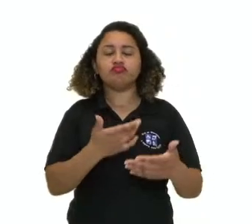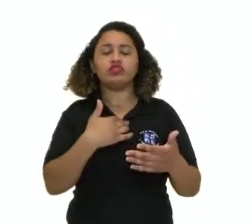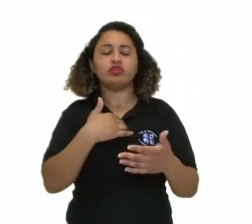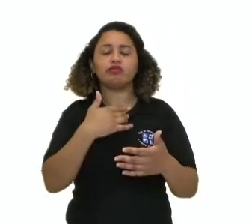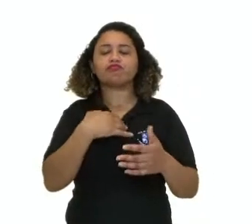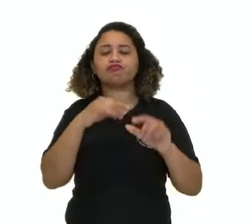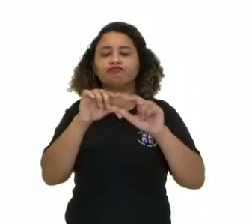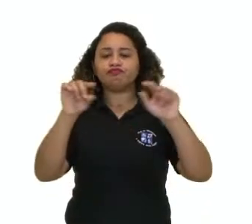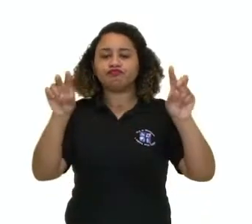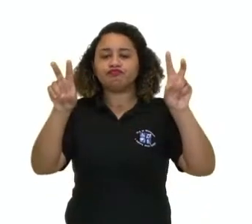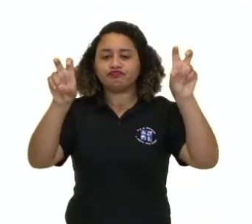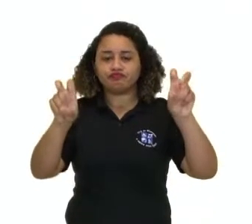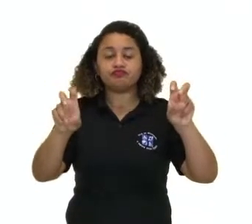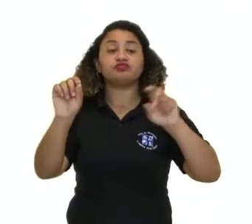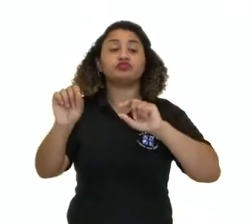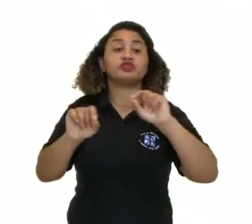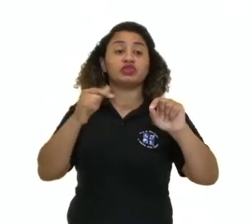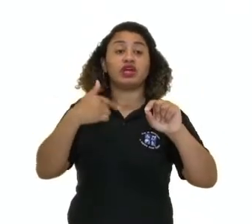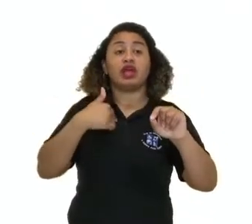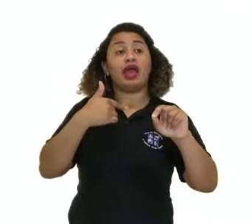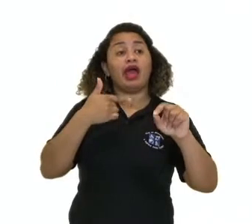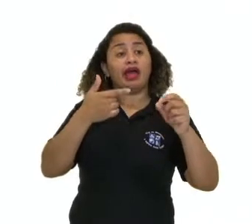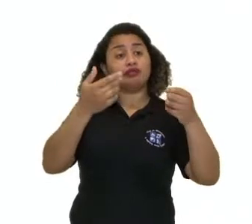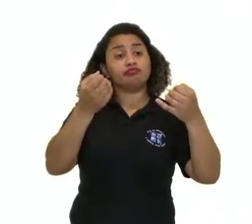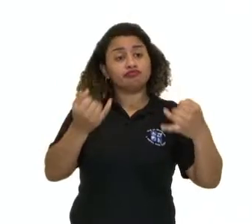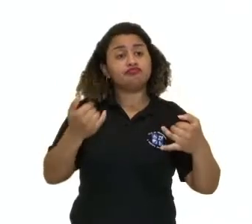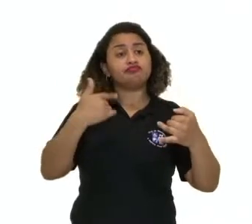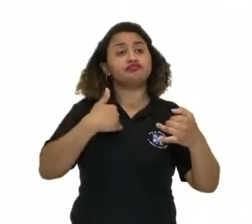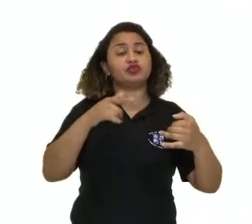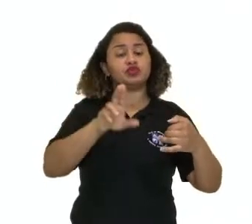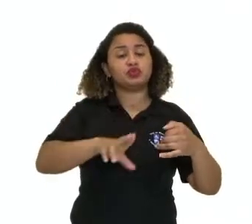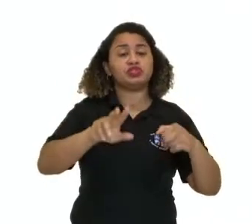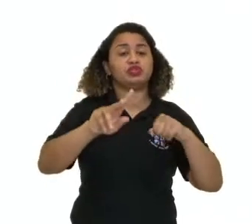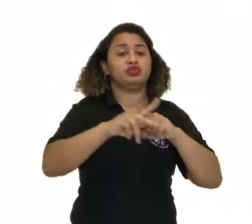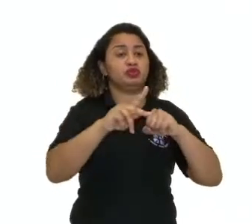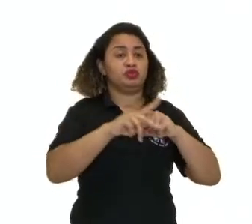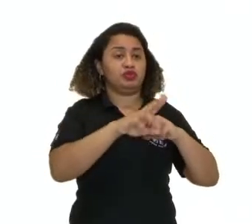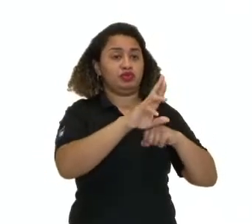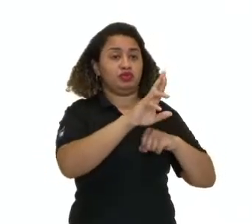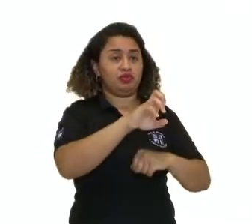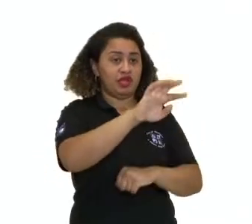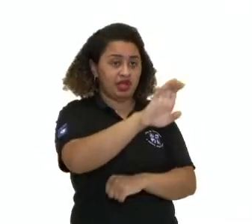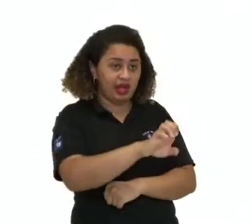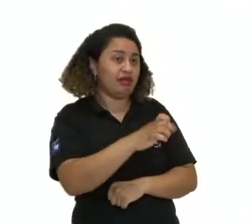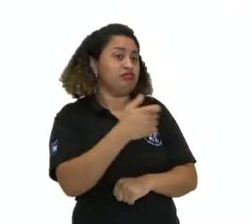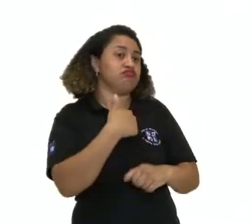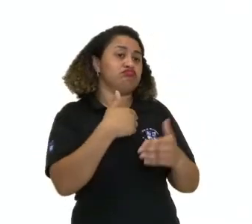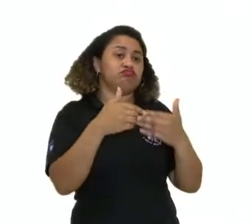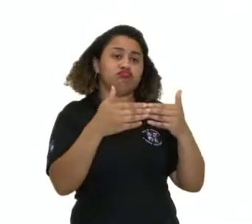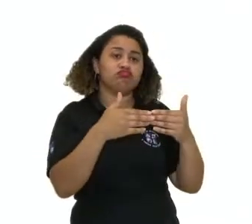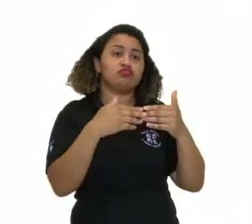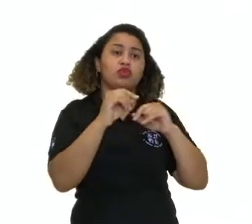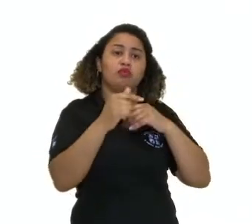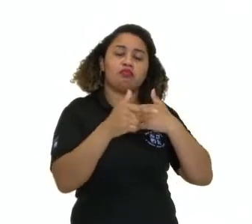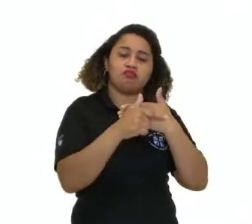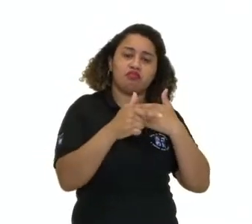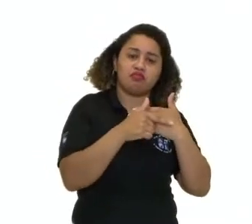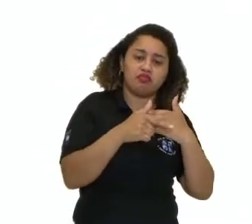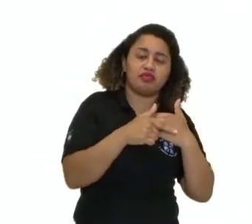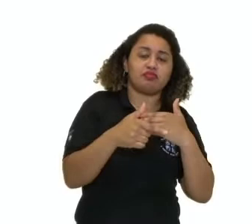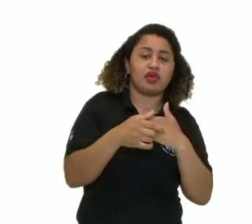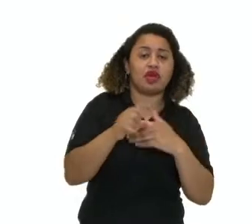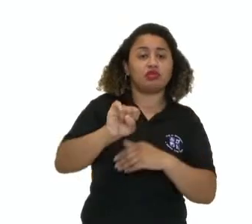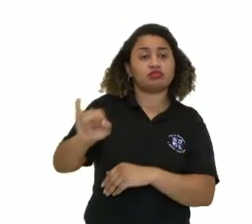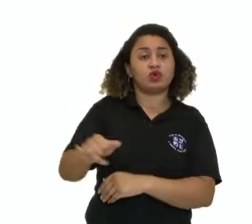xingou ela exemplifica a opção corrente. Utilizar o pronome reto, indiferentemente esteja ele exercendo função de sujeito